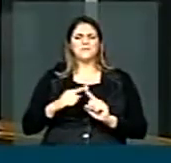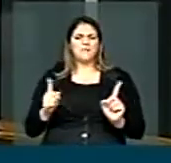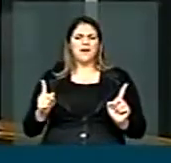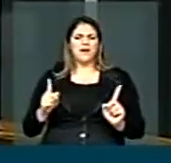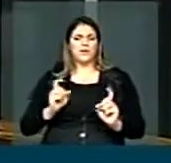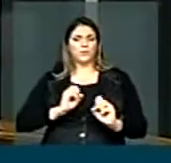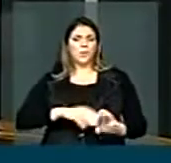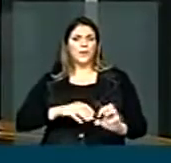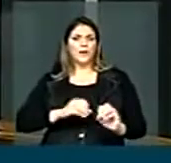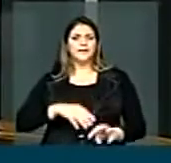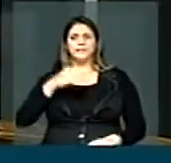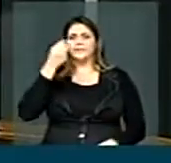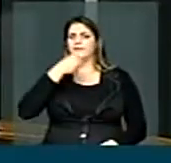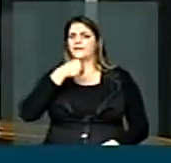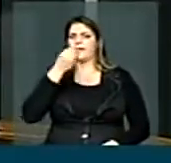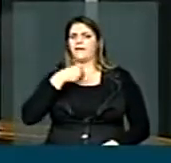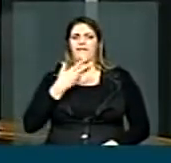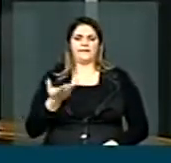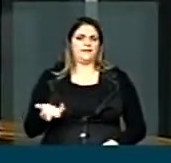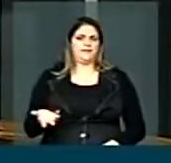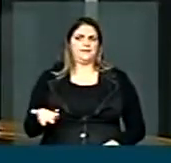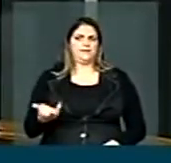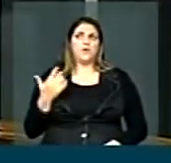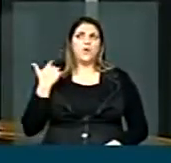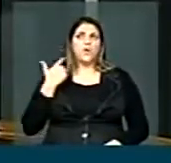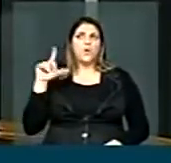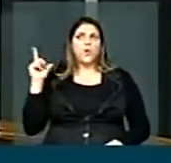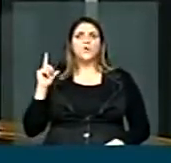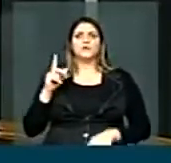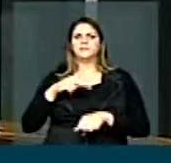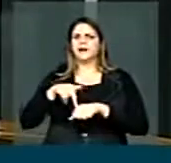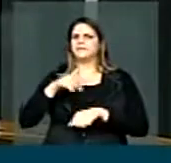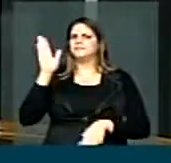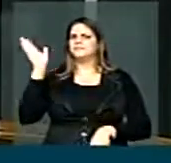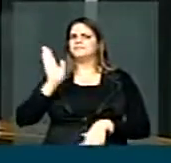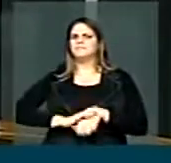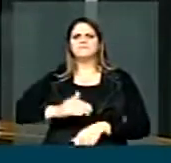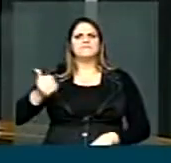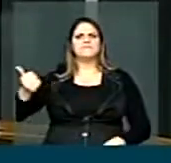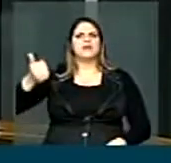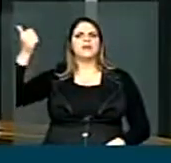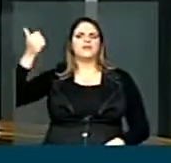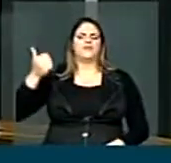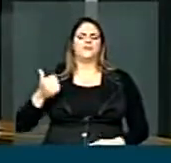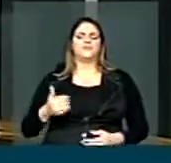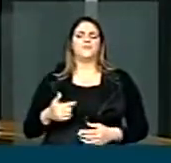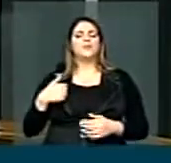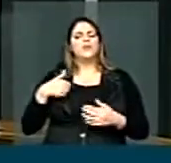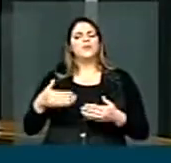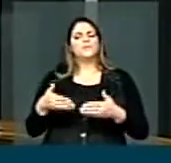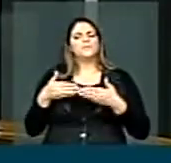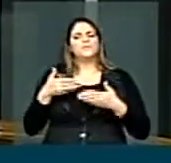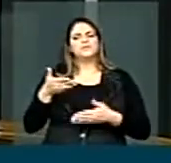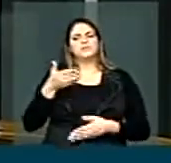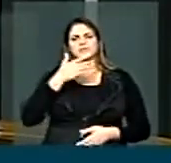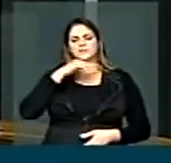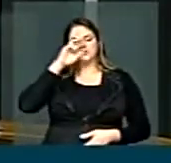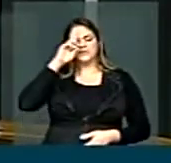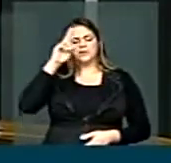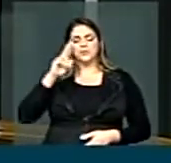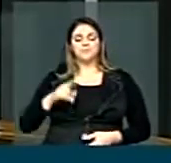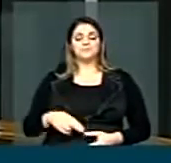tem uma educação lá atrás de muitos outros países. E eu queria pedir permissão a Vossa Excelência